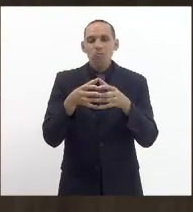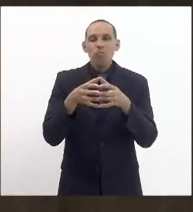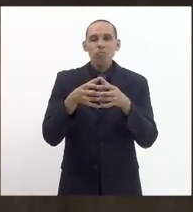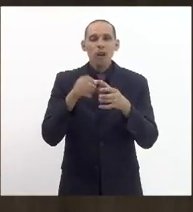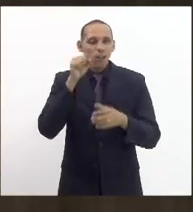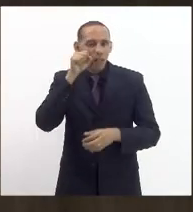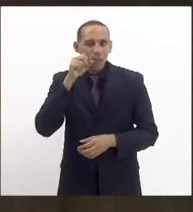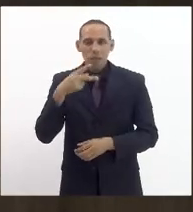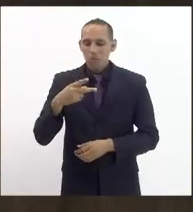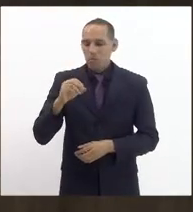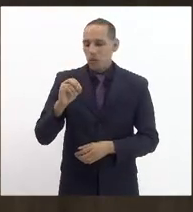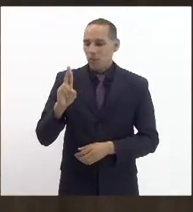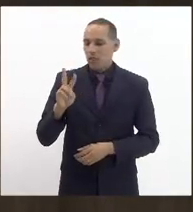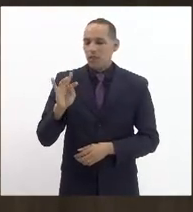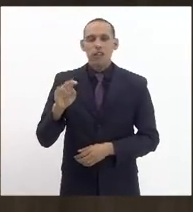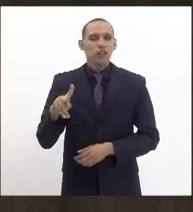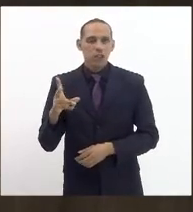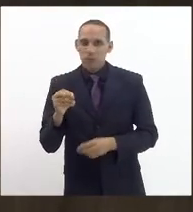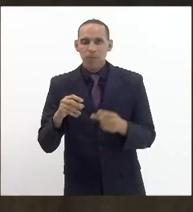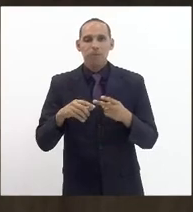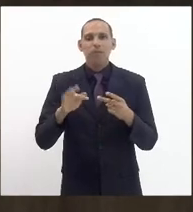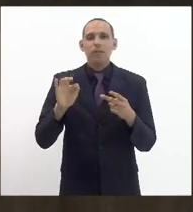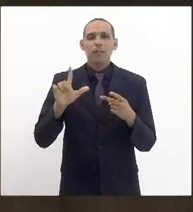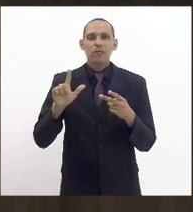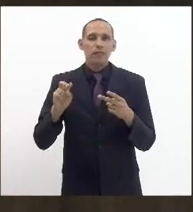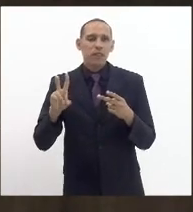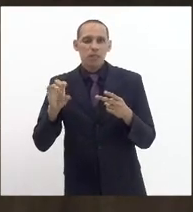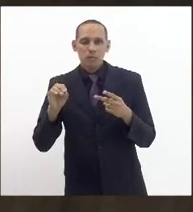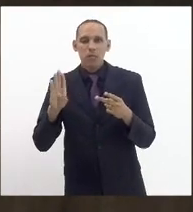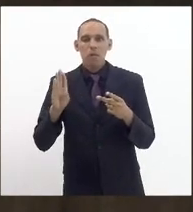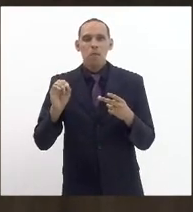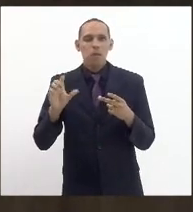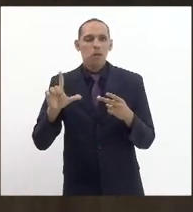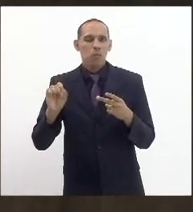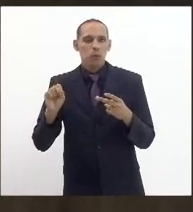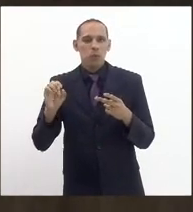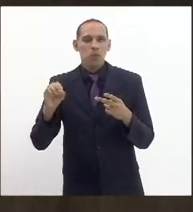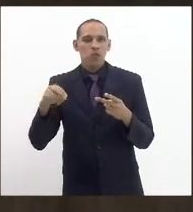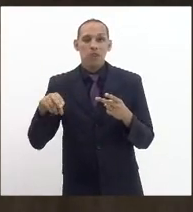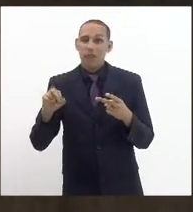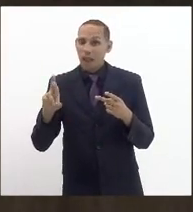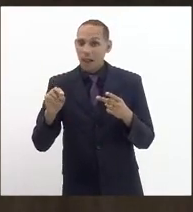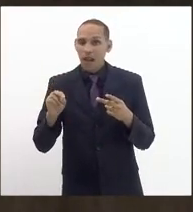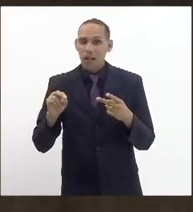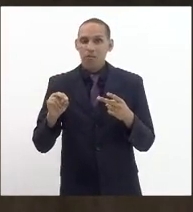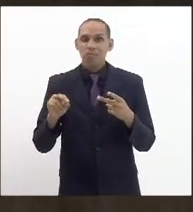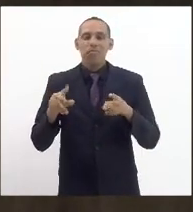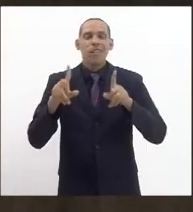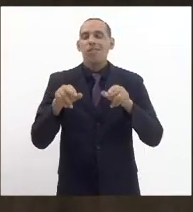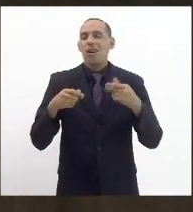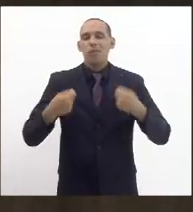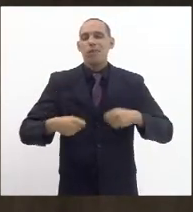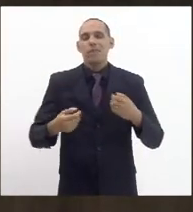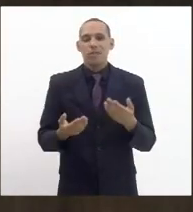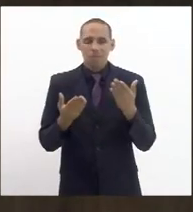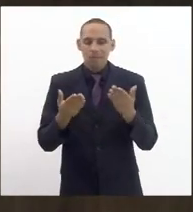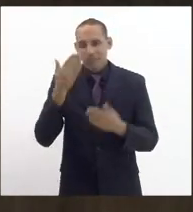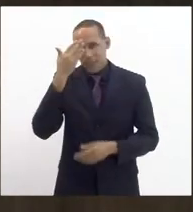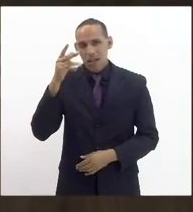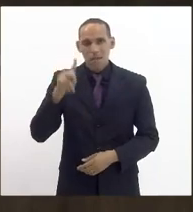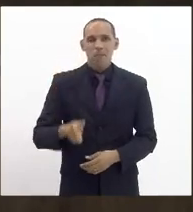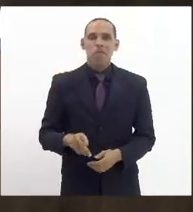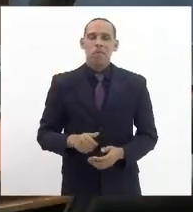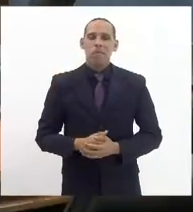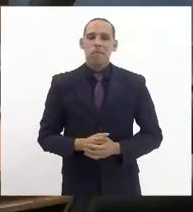senador Portinho, senador Flávio Bolsonaro. Tenho certeza que o Rio de Janeiro precisa de um senador à altura da importância do nosso Estado. Obrigado, presidente.